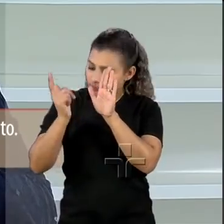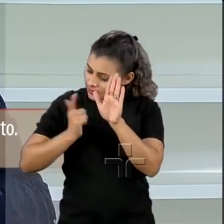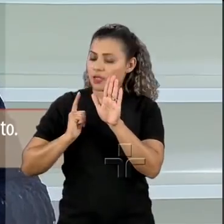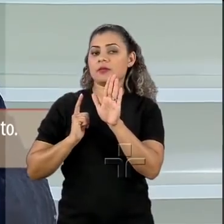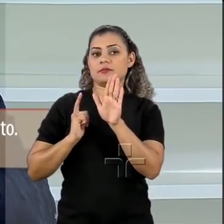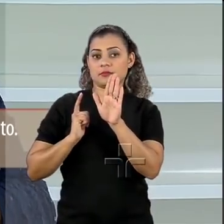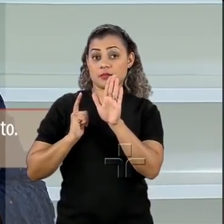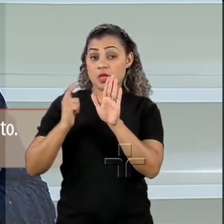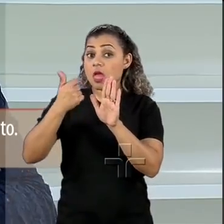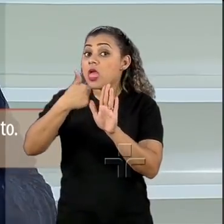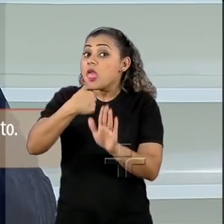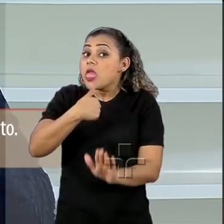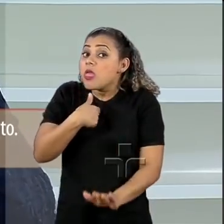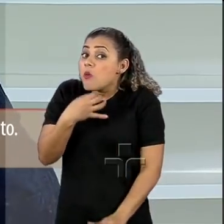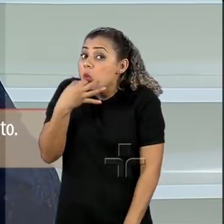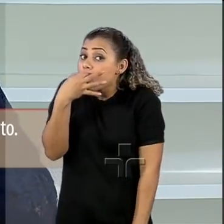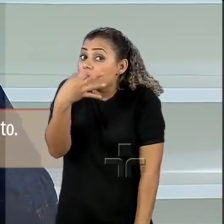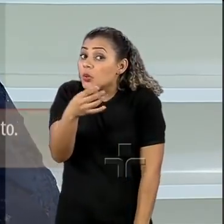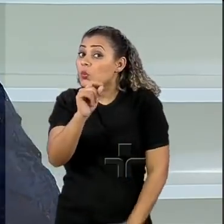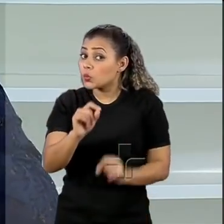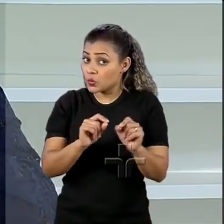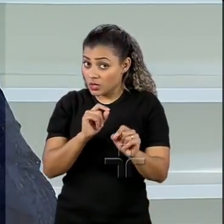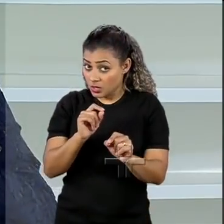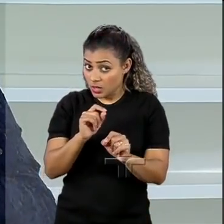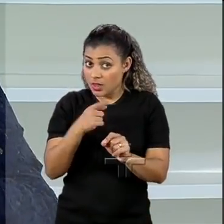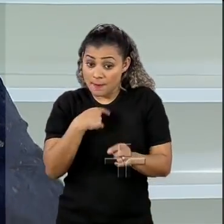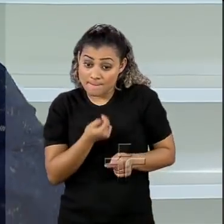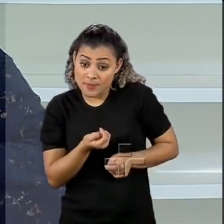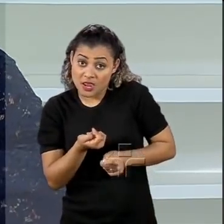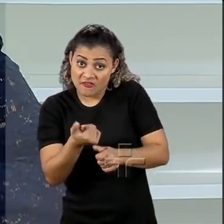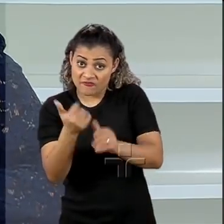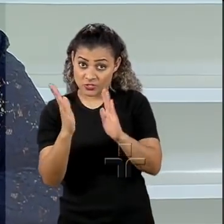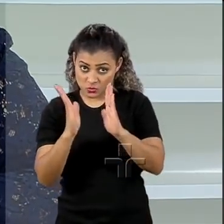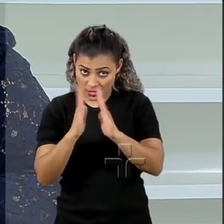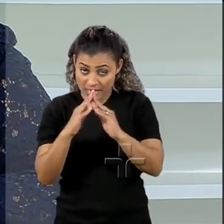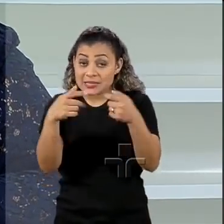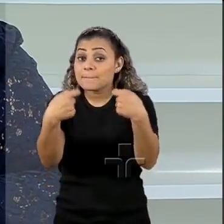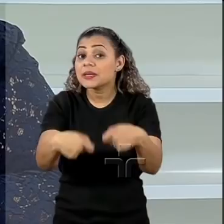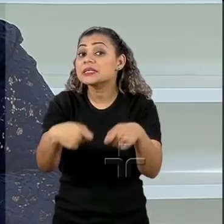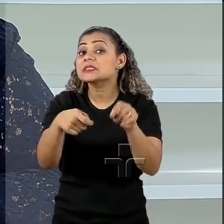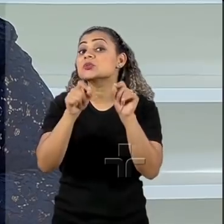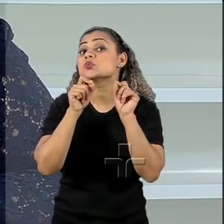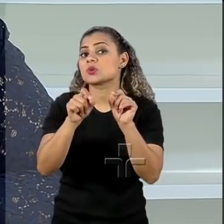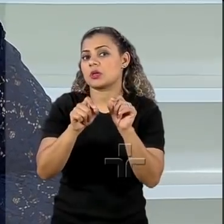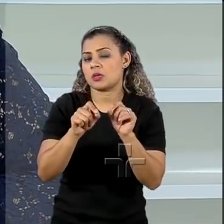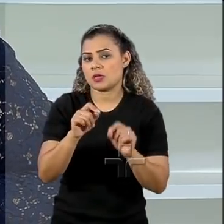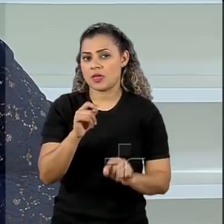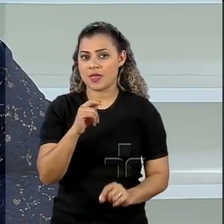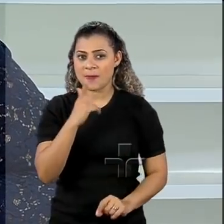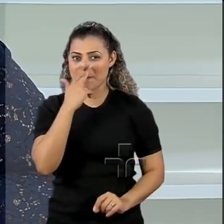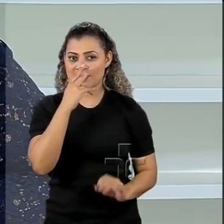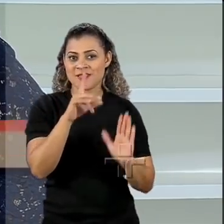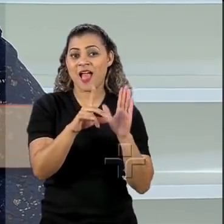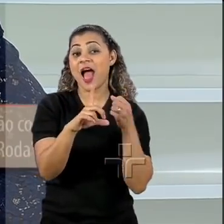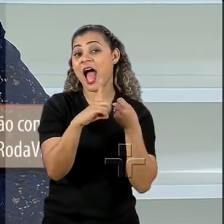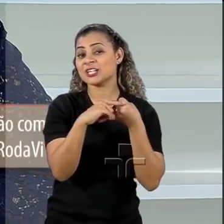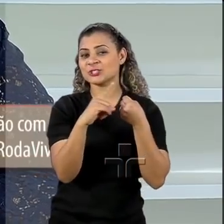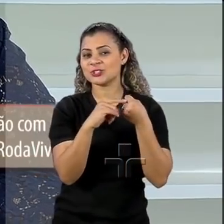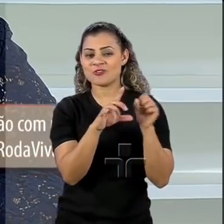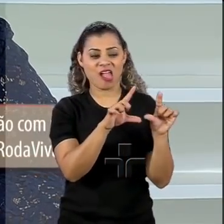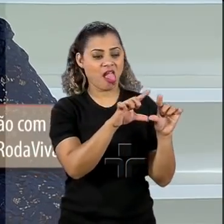Tanto que eu disse o seguinte, para dar o auxílio moradia, fizeram o quê? Pegaram um artigo